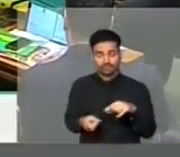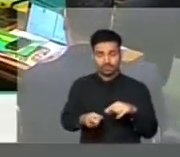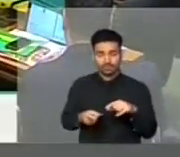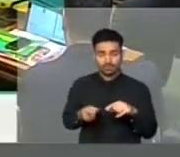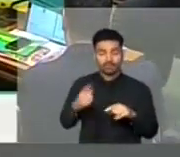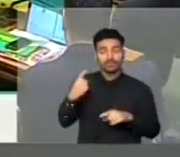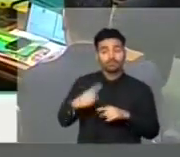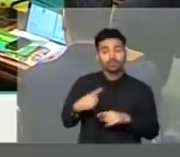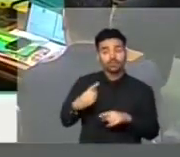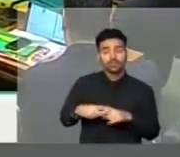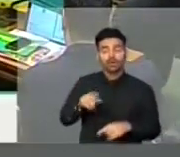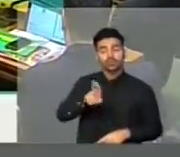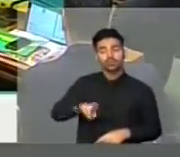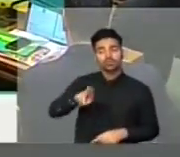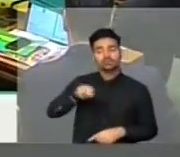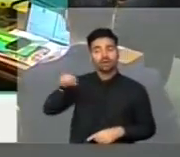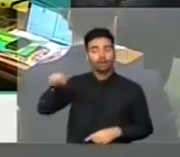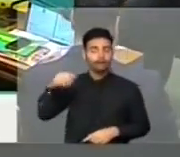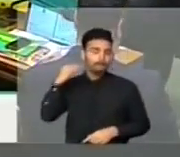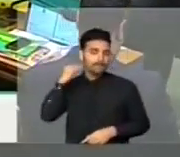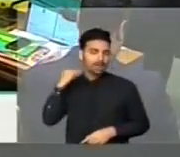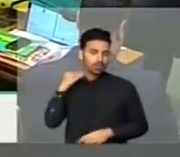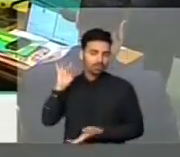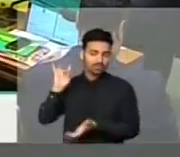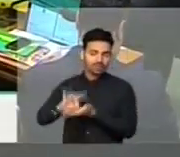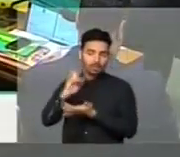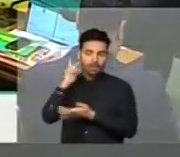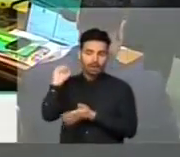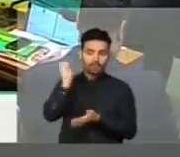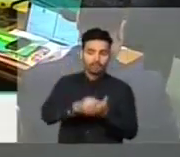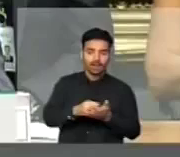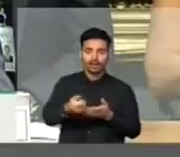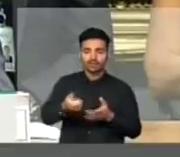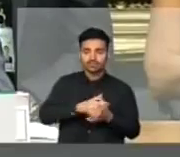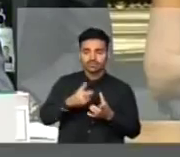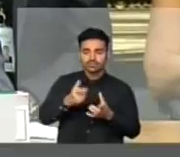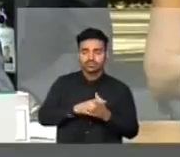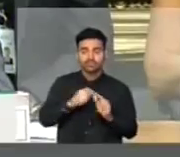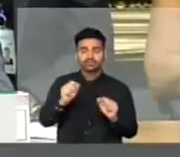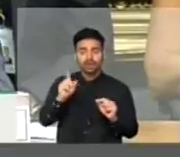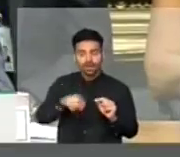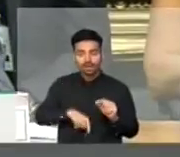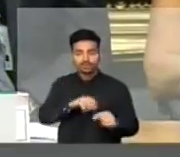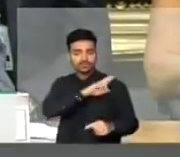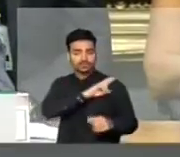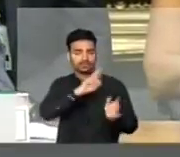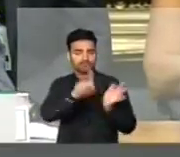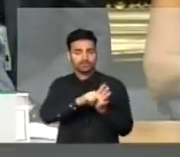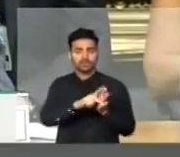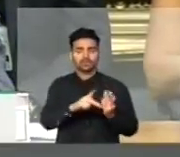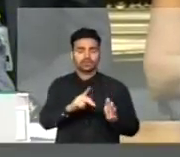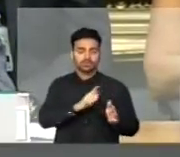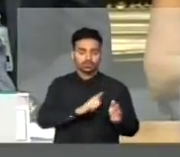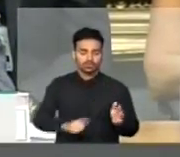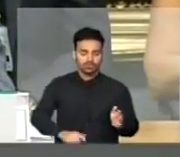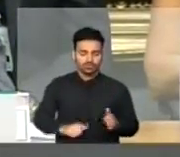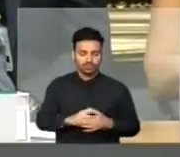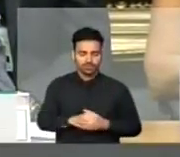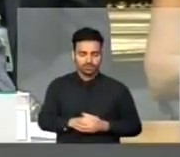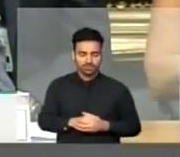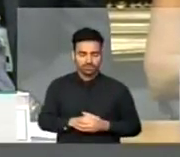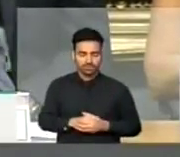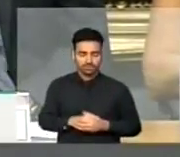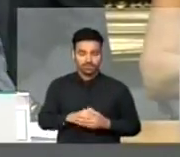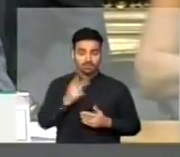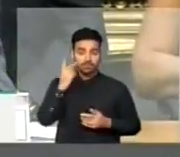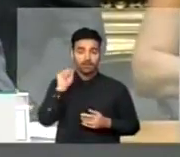usam instituição financeira oficial para pagamento de despesas de responsabilidade do governo, encobrindo seu déficit